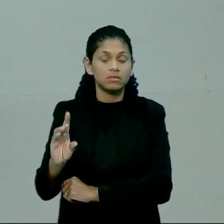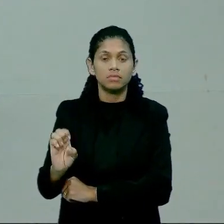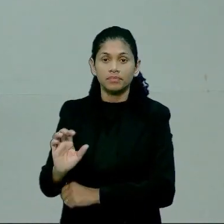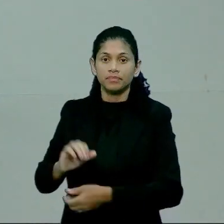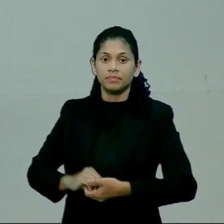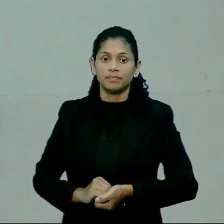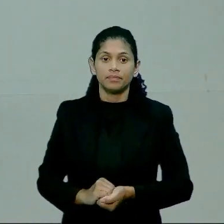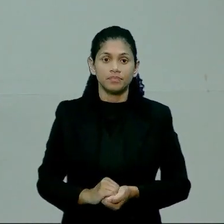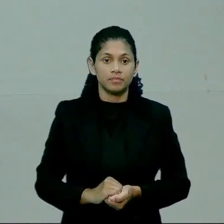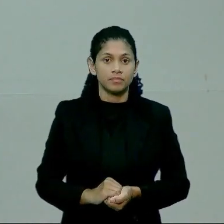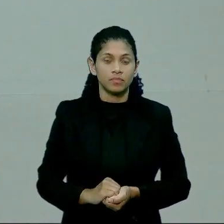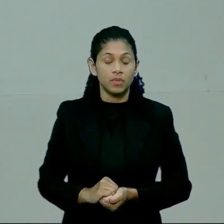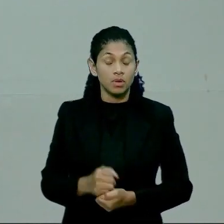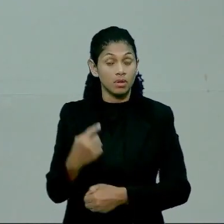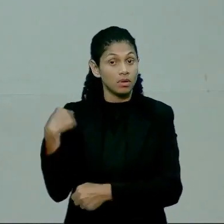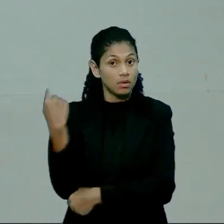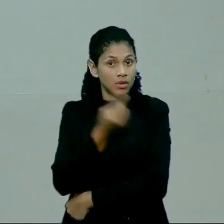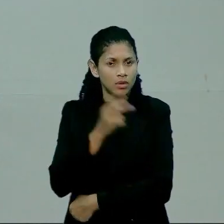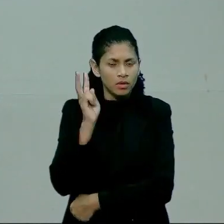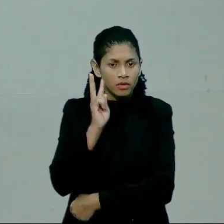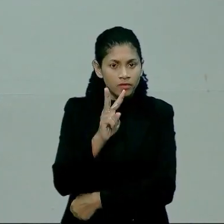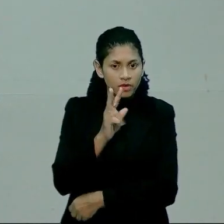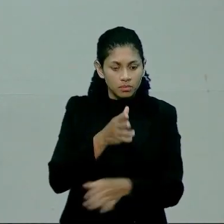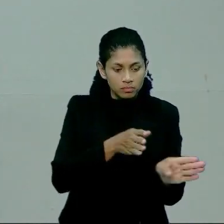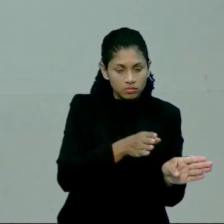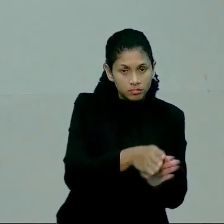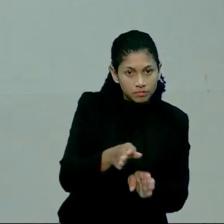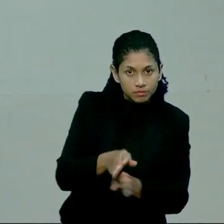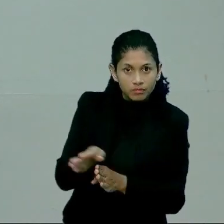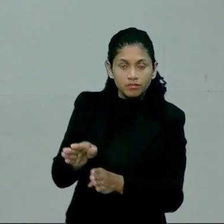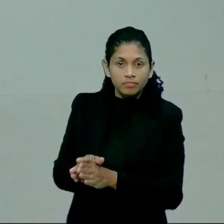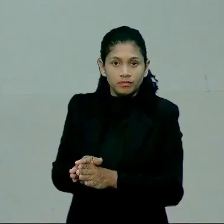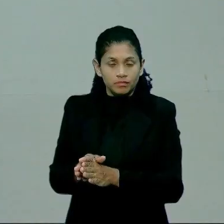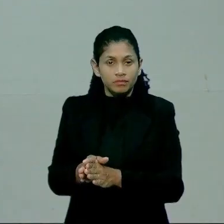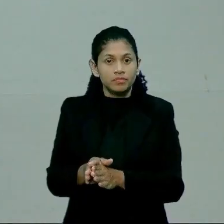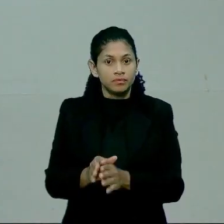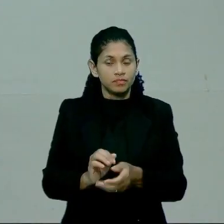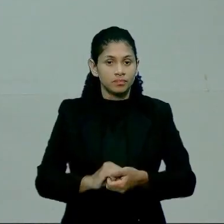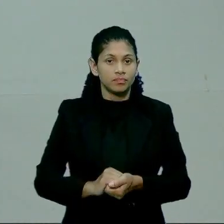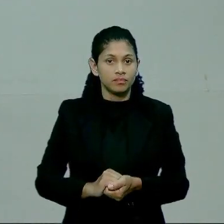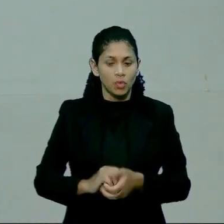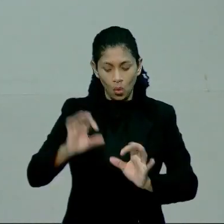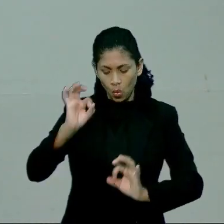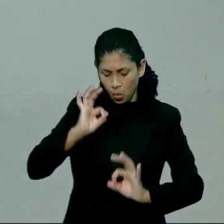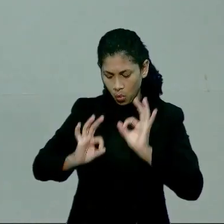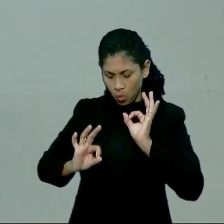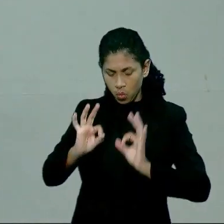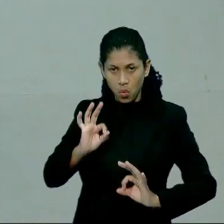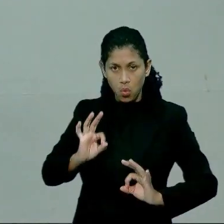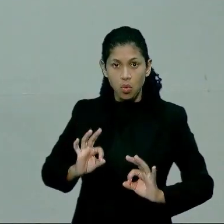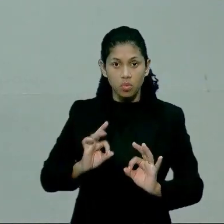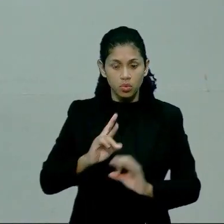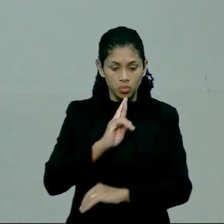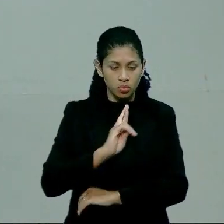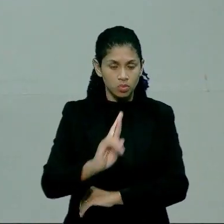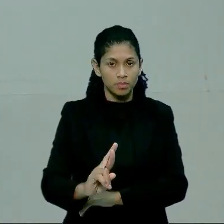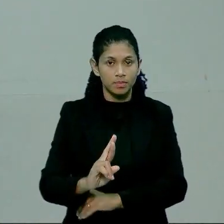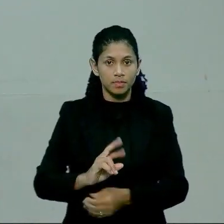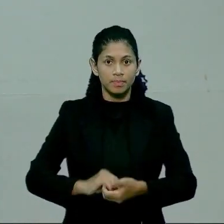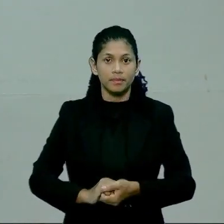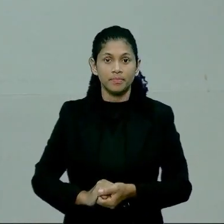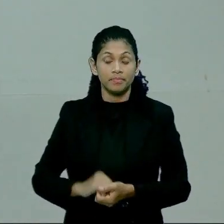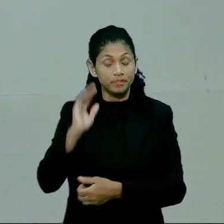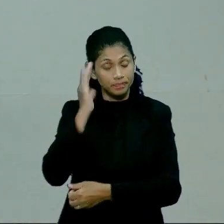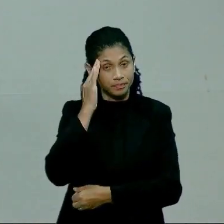gente viu o direcionamento, funcionamento, a gente já tem a compreensão das práticas corporais, entende que cada uma